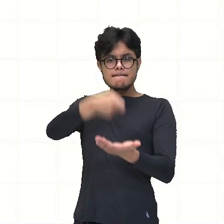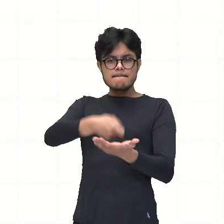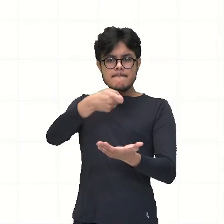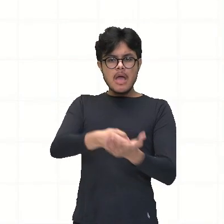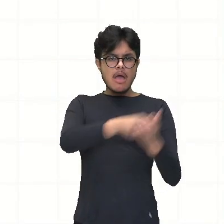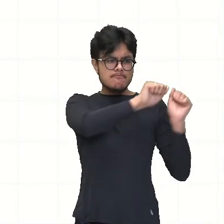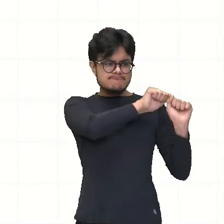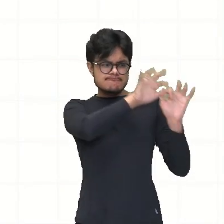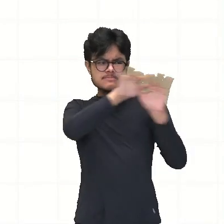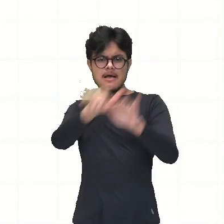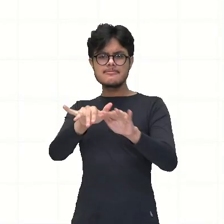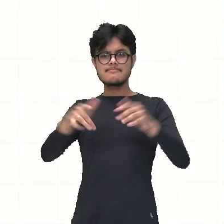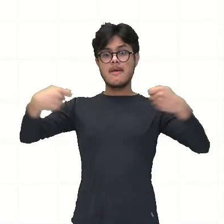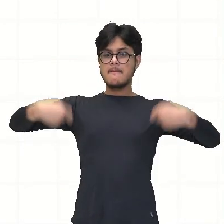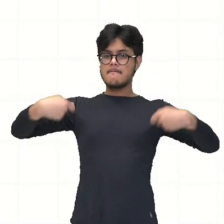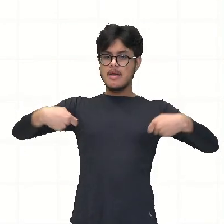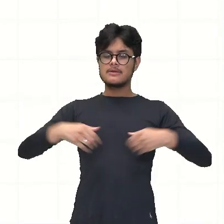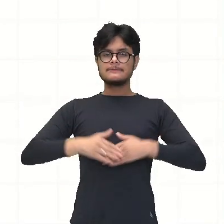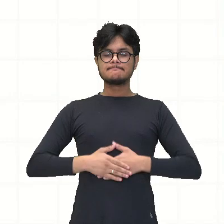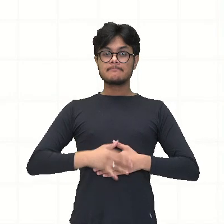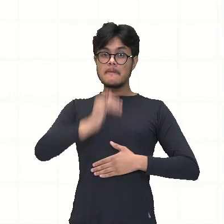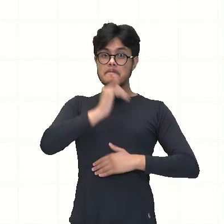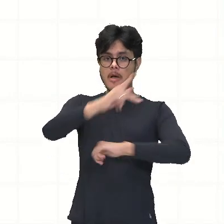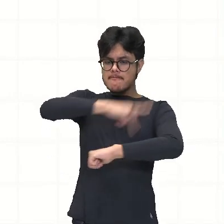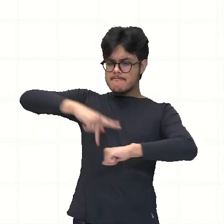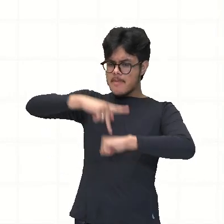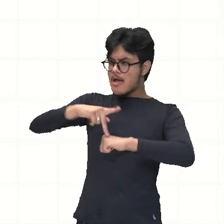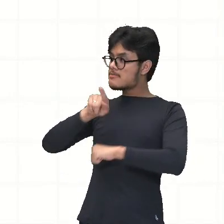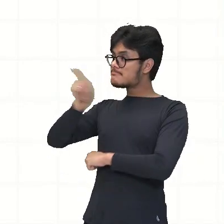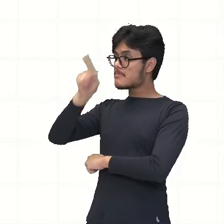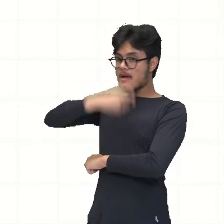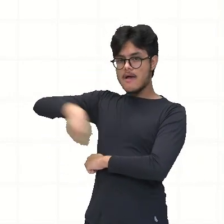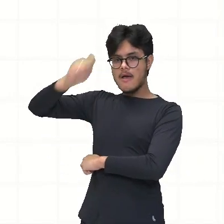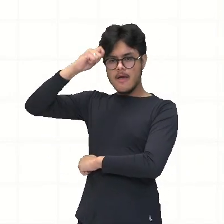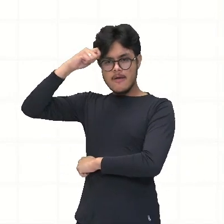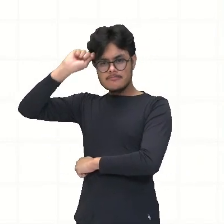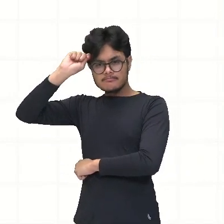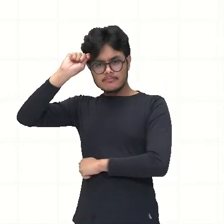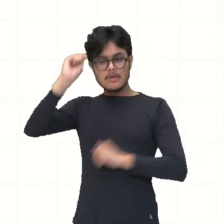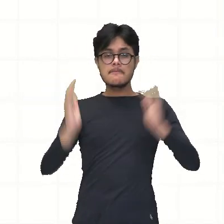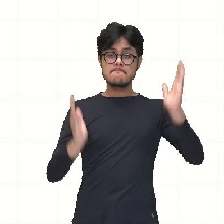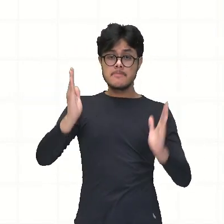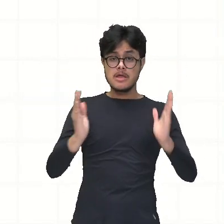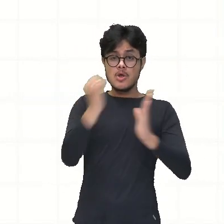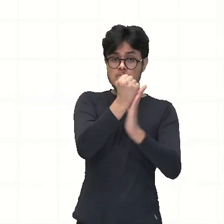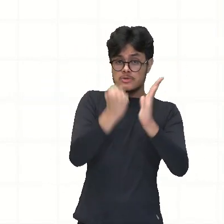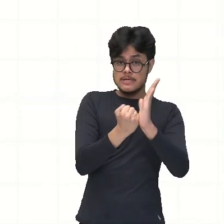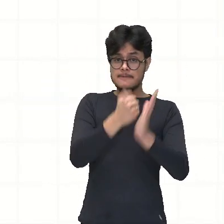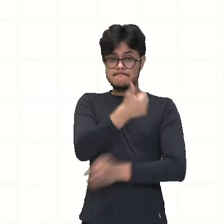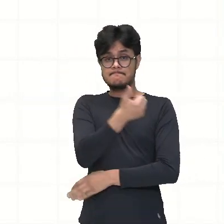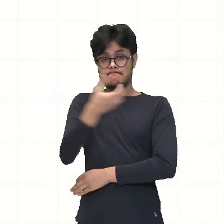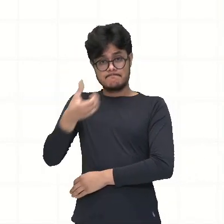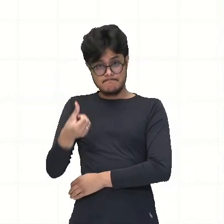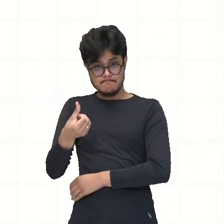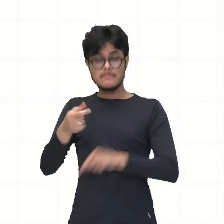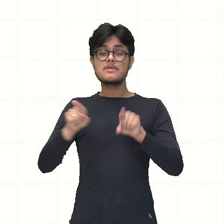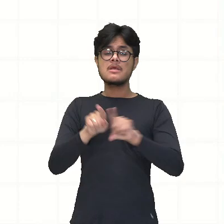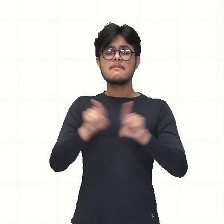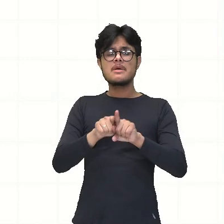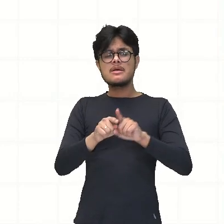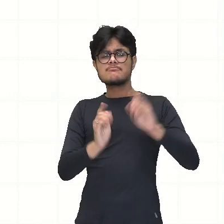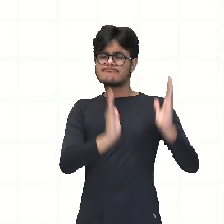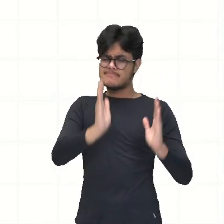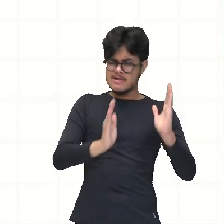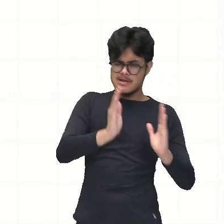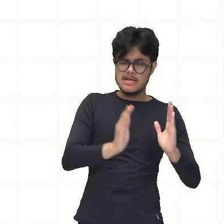bom? Aí no caso dos africanos escravizados durante os séculos XVI e também os séculos